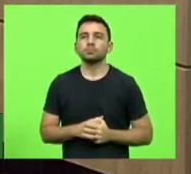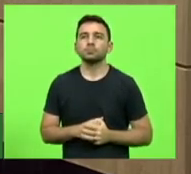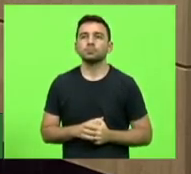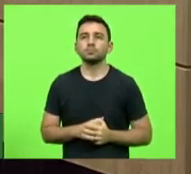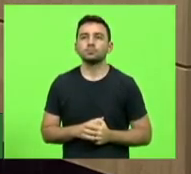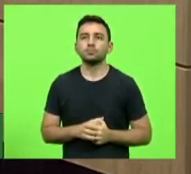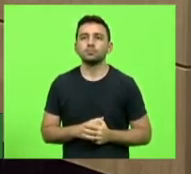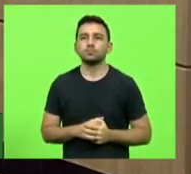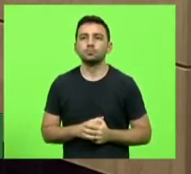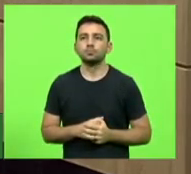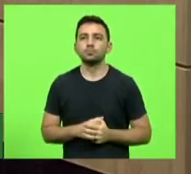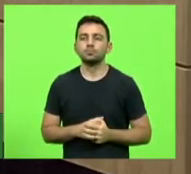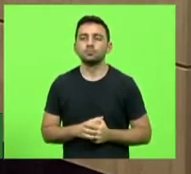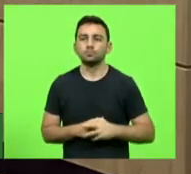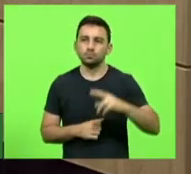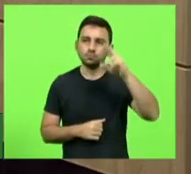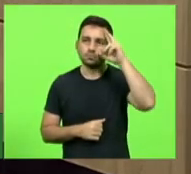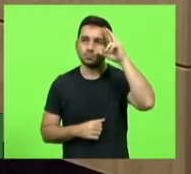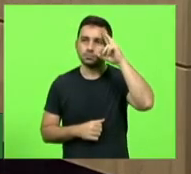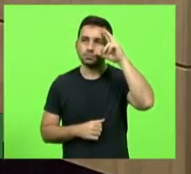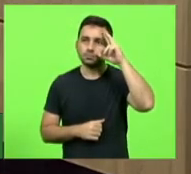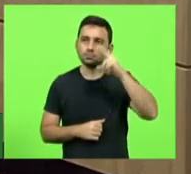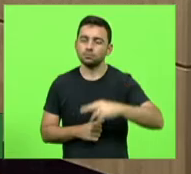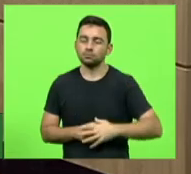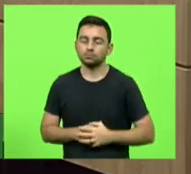Como vota o deputado Ricardo Alba?